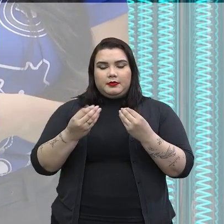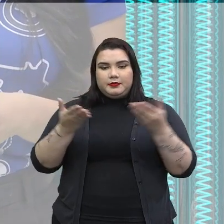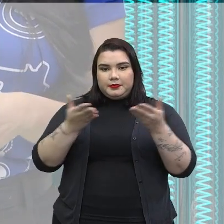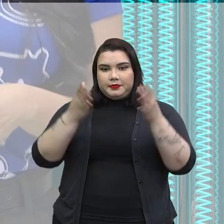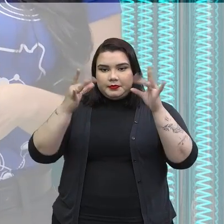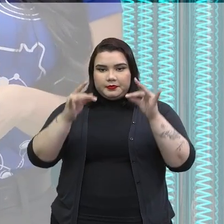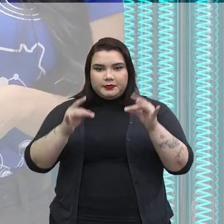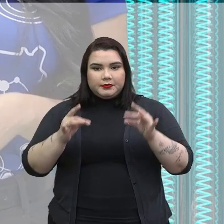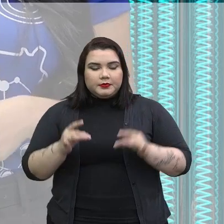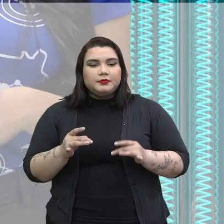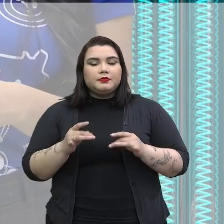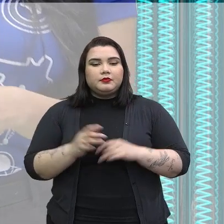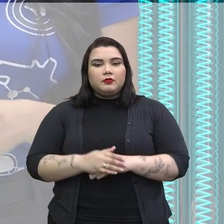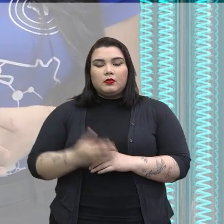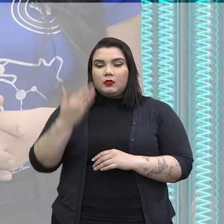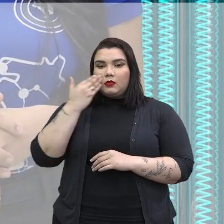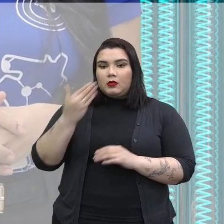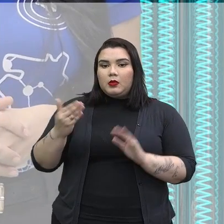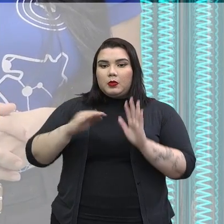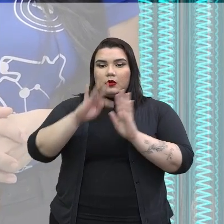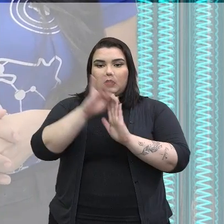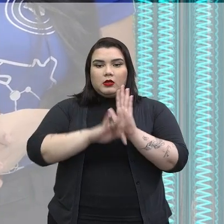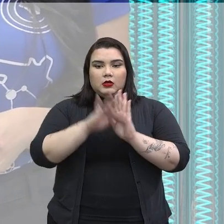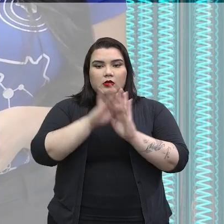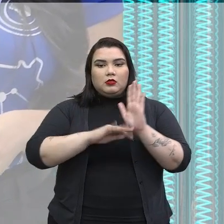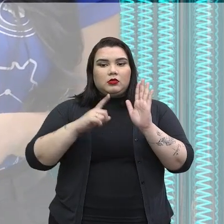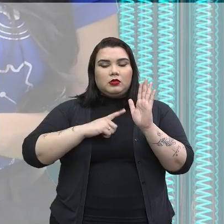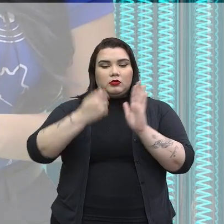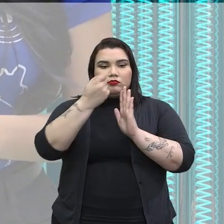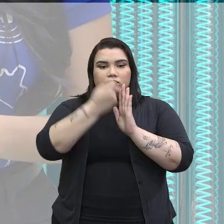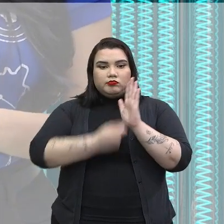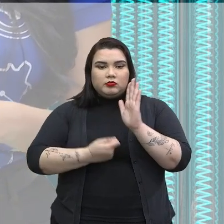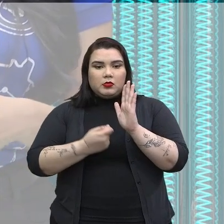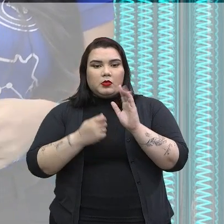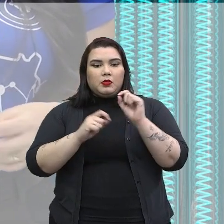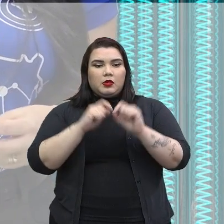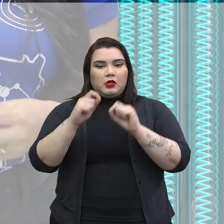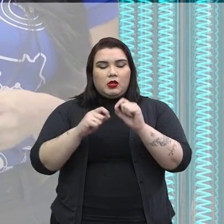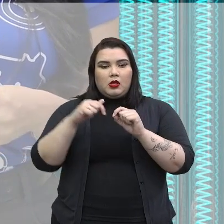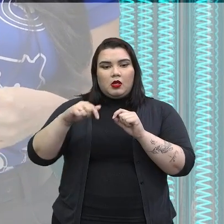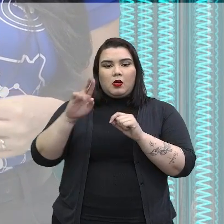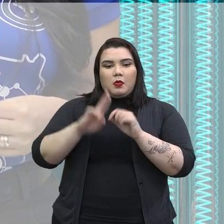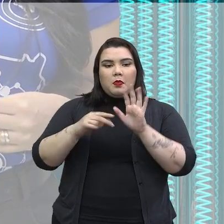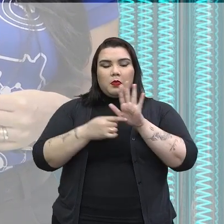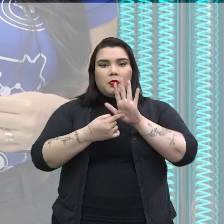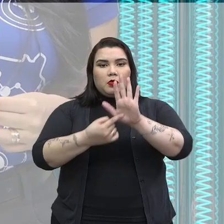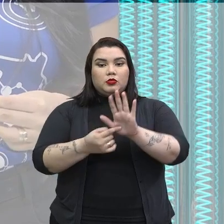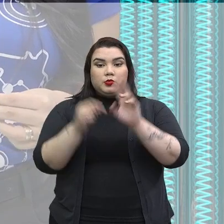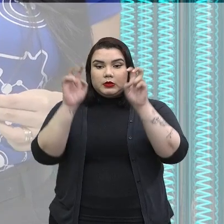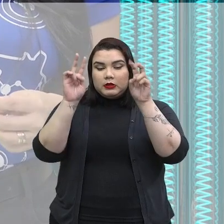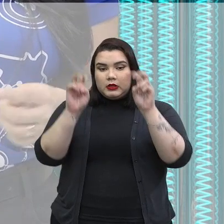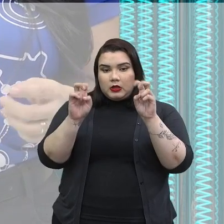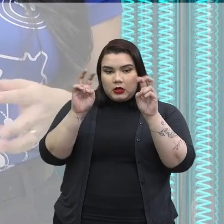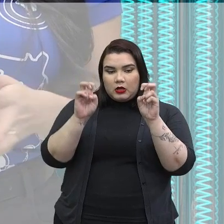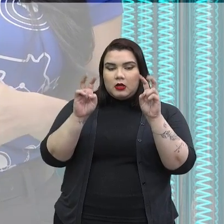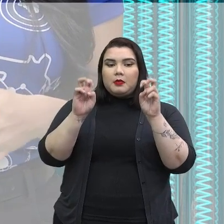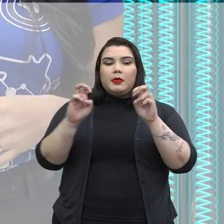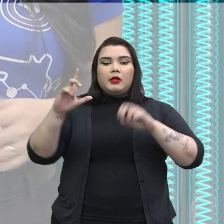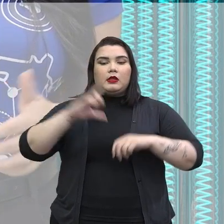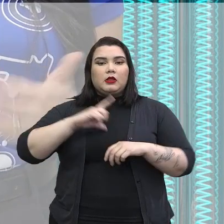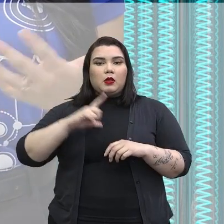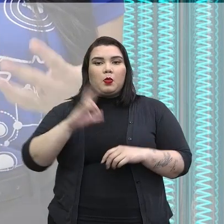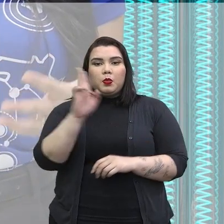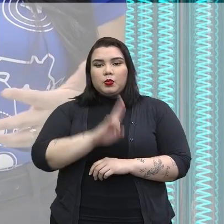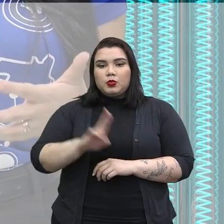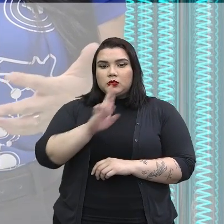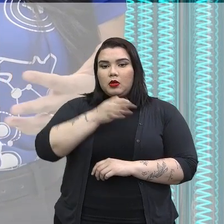ver. Os textos dissertativos são aqueles encarregados de expor um tema ou assunto